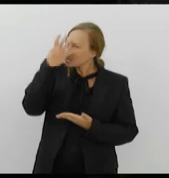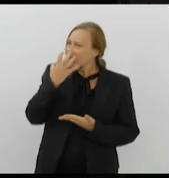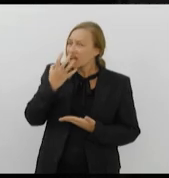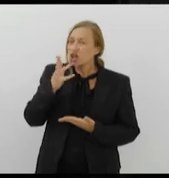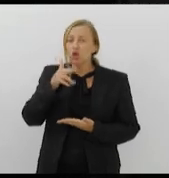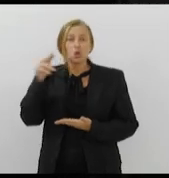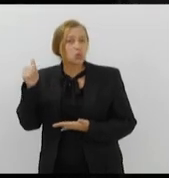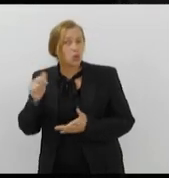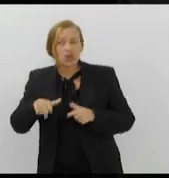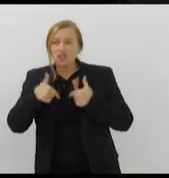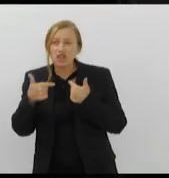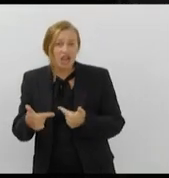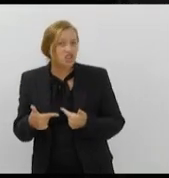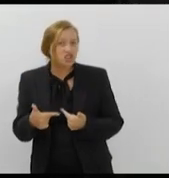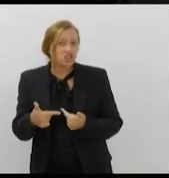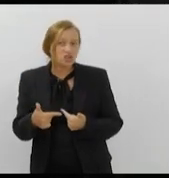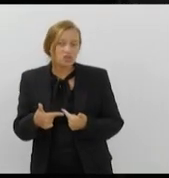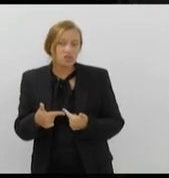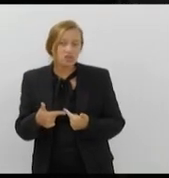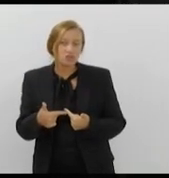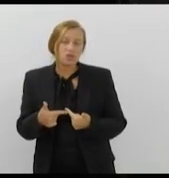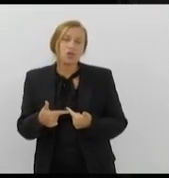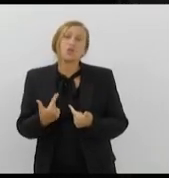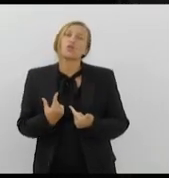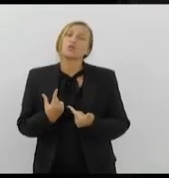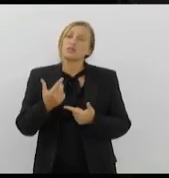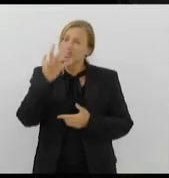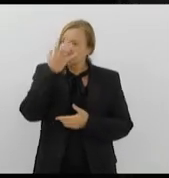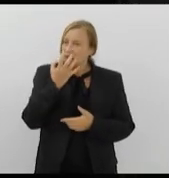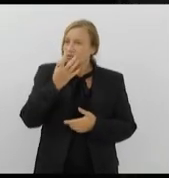na sua vida, jogar limpo com dinheiro público. Fica aqui